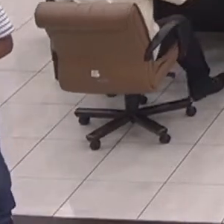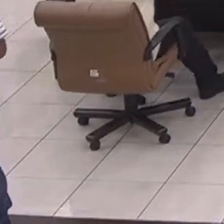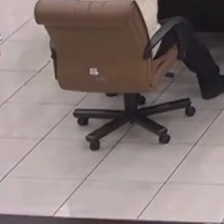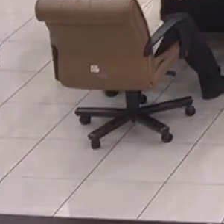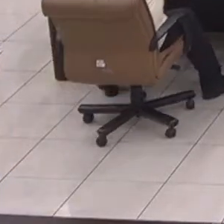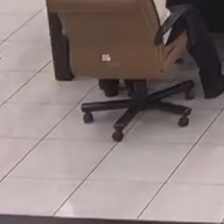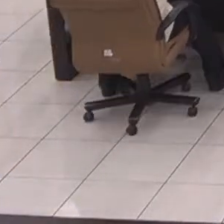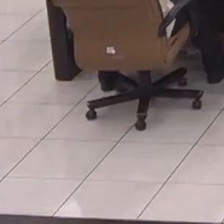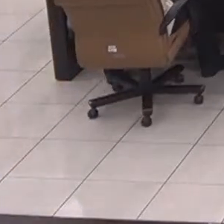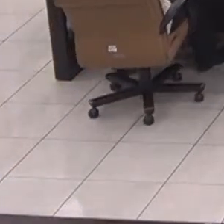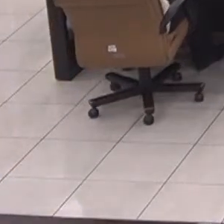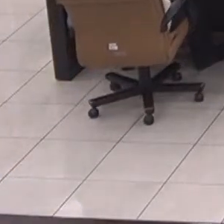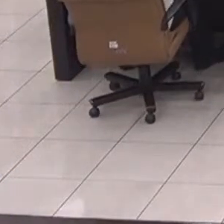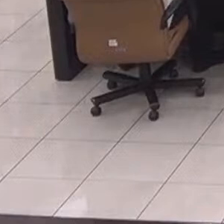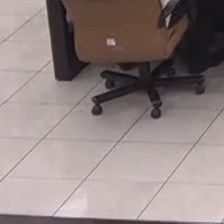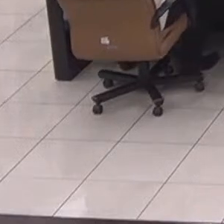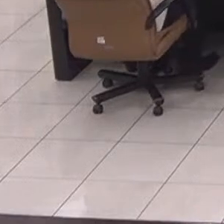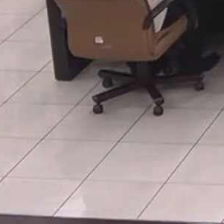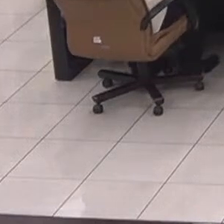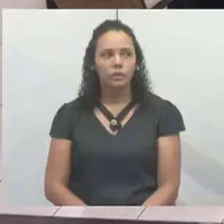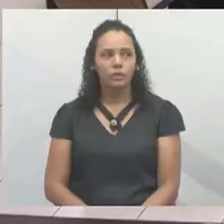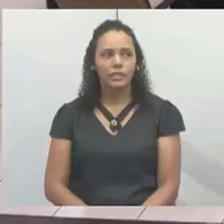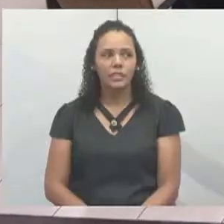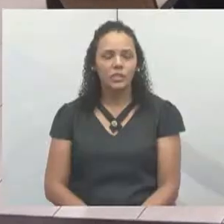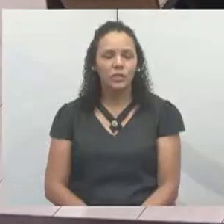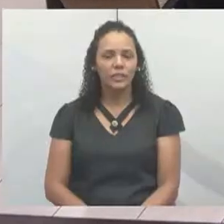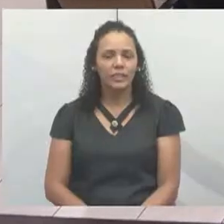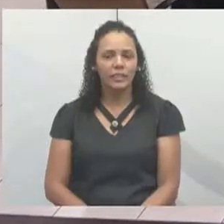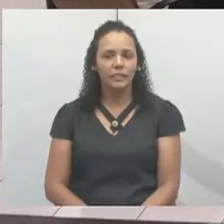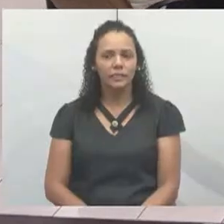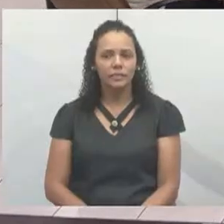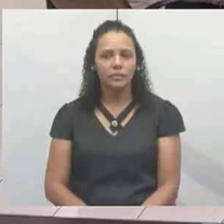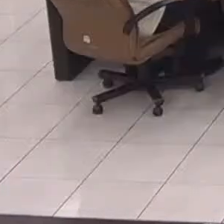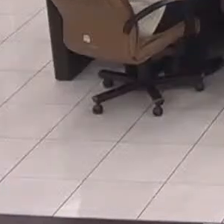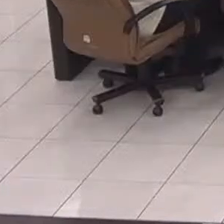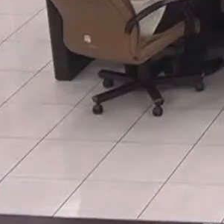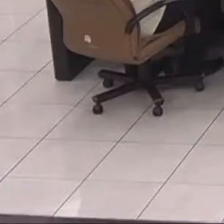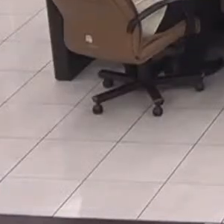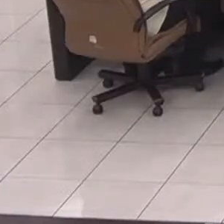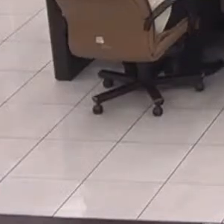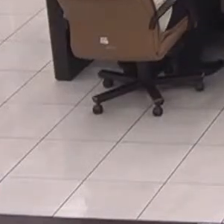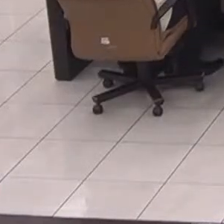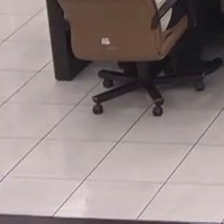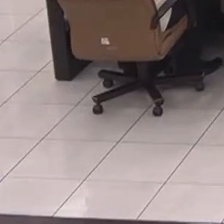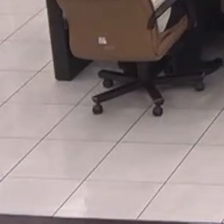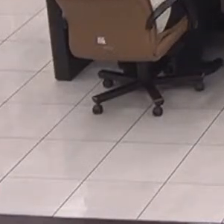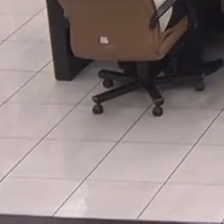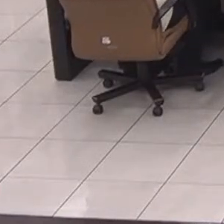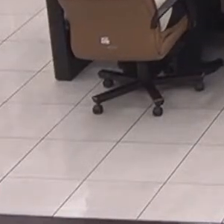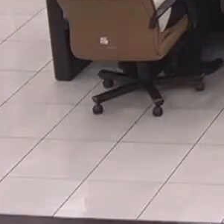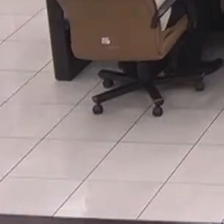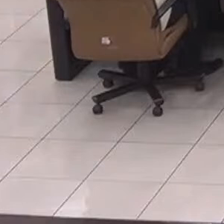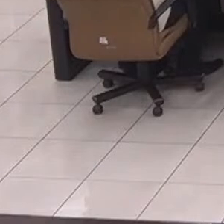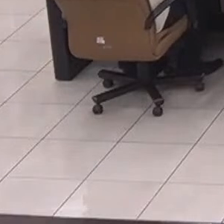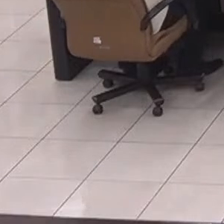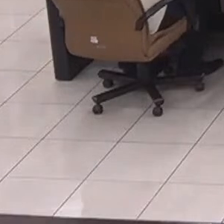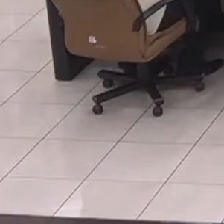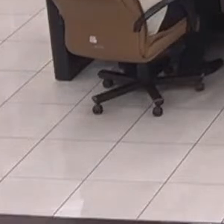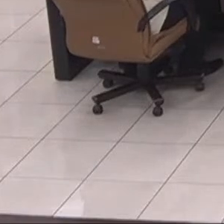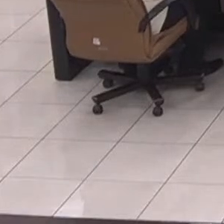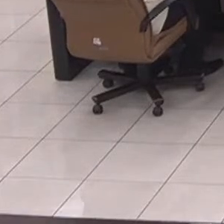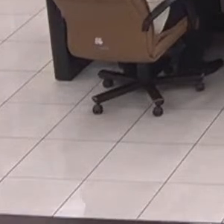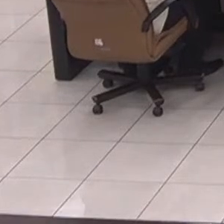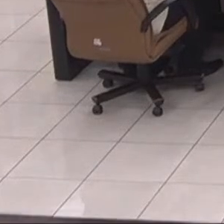Senhores membros da mesa, vereadores, servidores, público presente, senhores telespectadores da TV